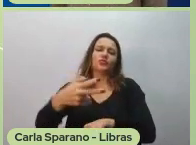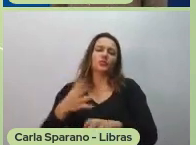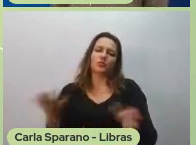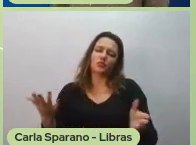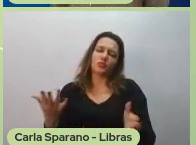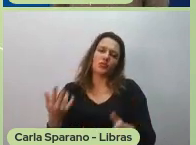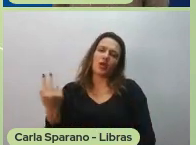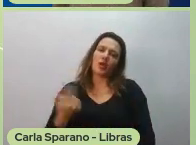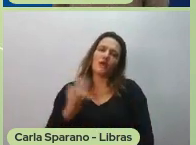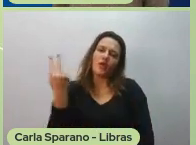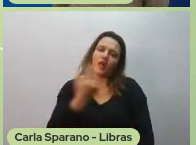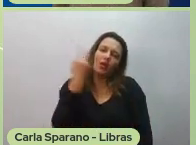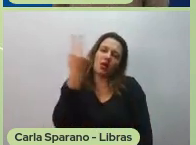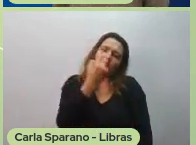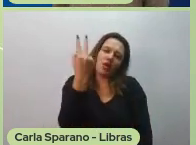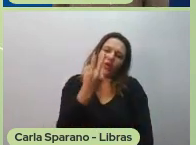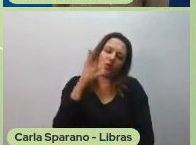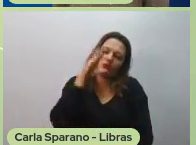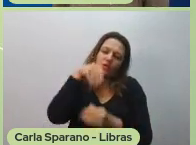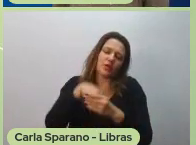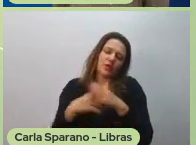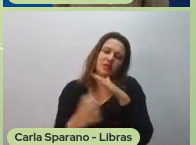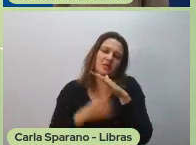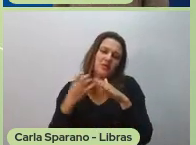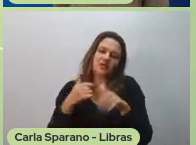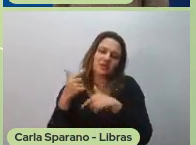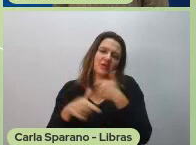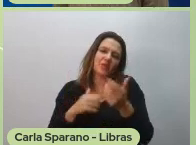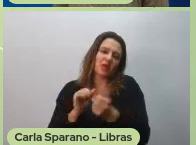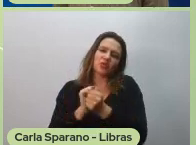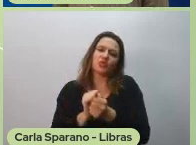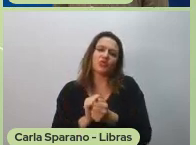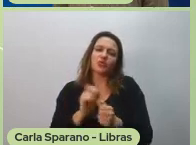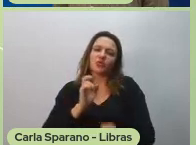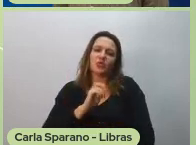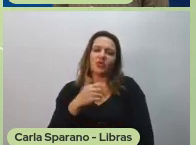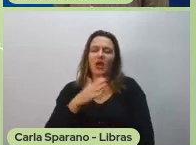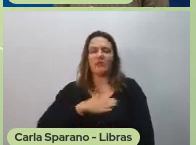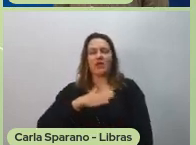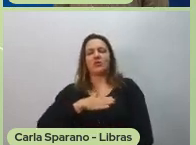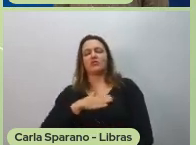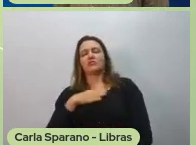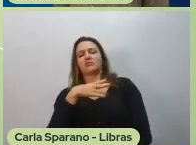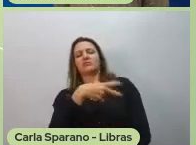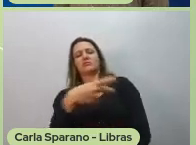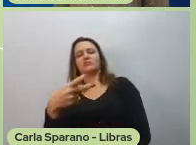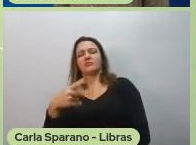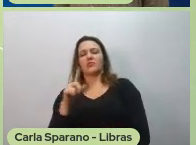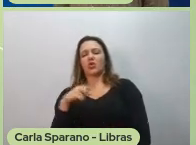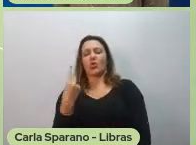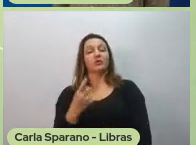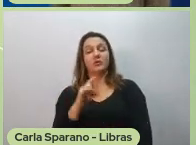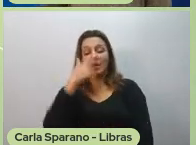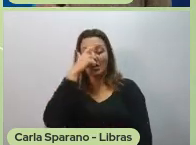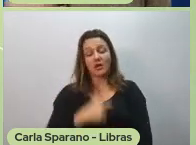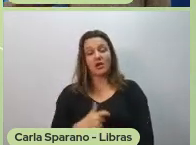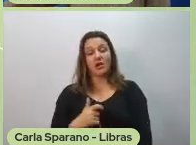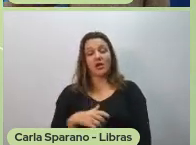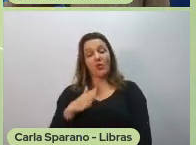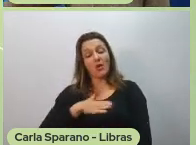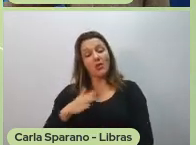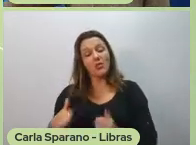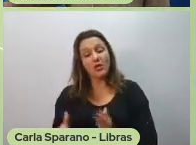valor para a companhia de forma integrada. Aqui todo mundo trabalha junto. Não tem essa coisa que é meu, não. E nem é nosso. Sou eu no meu